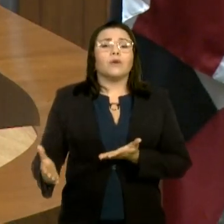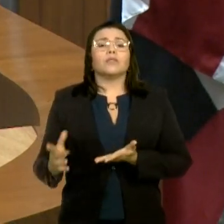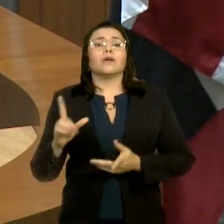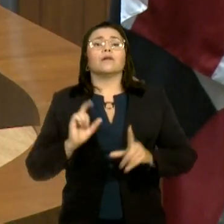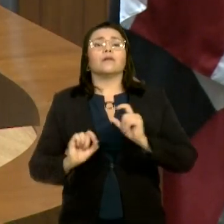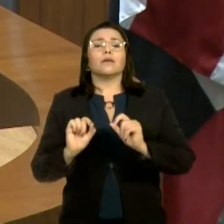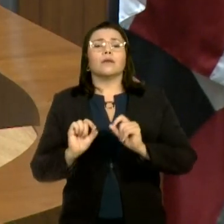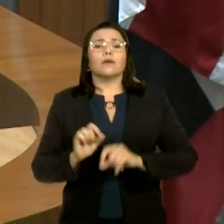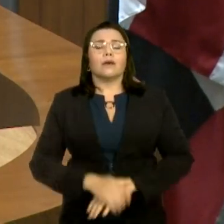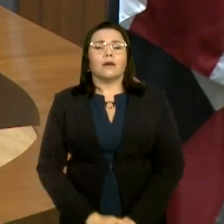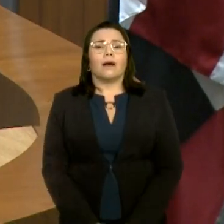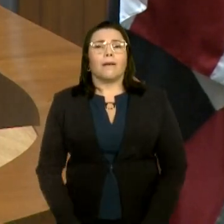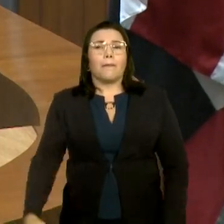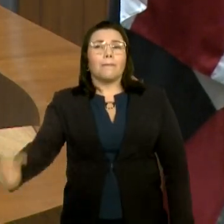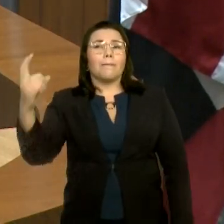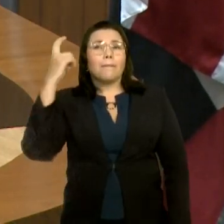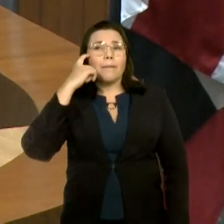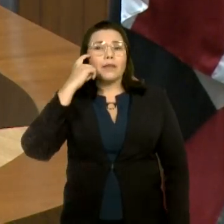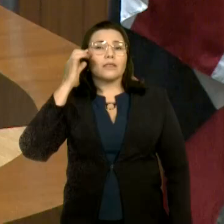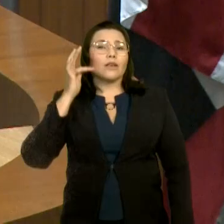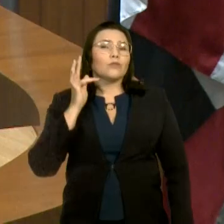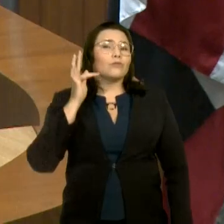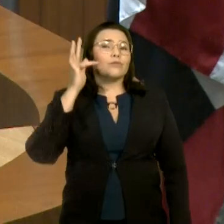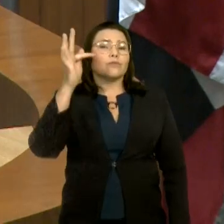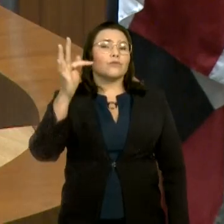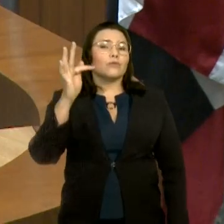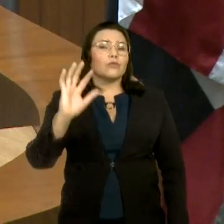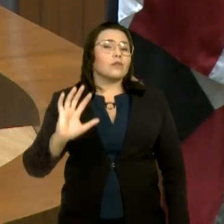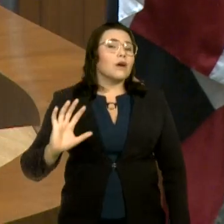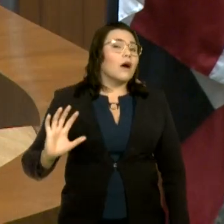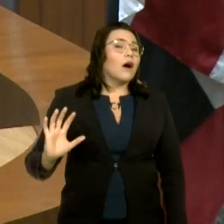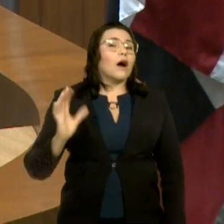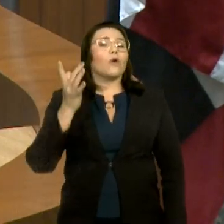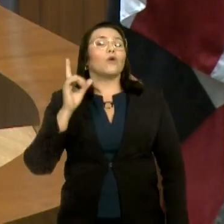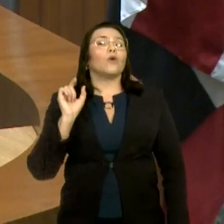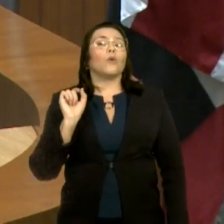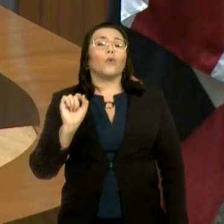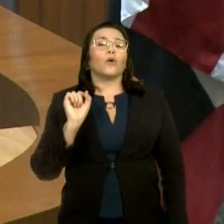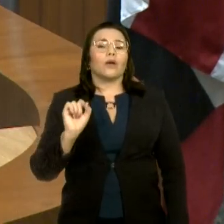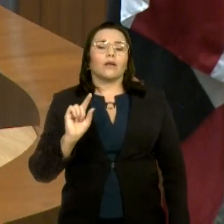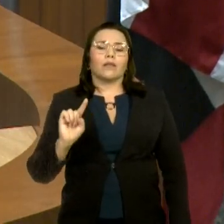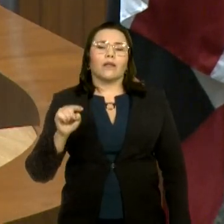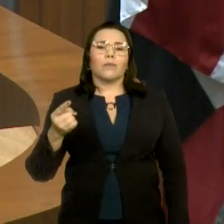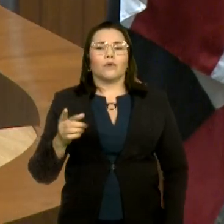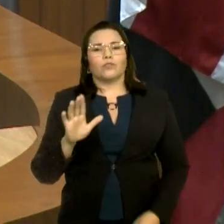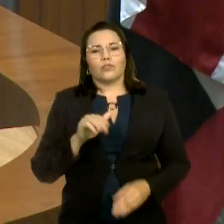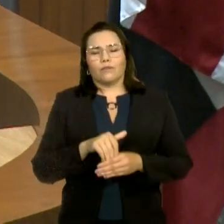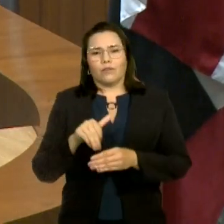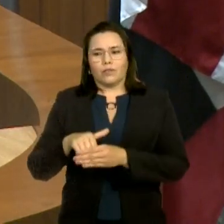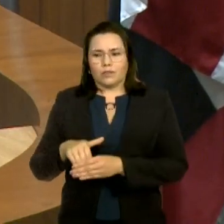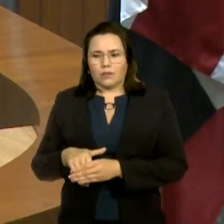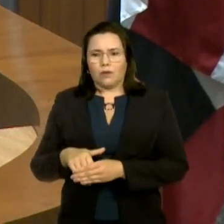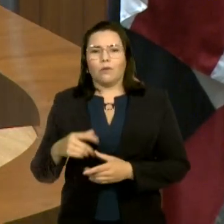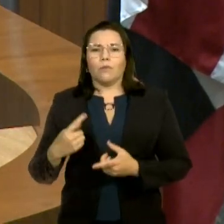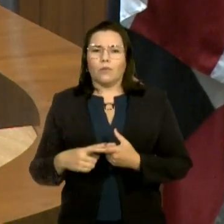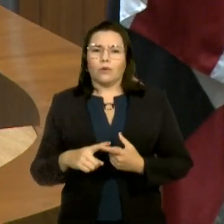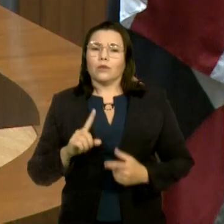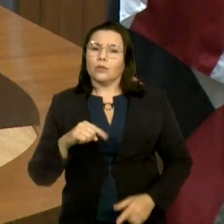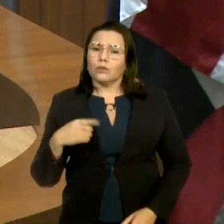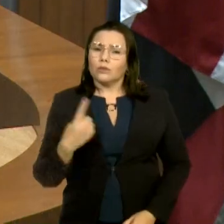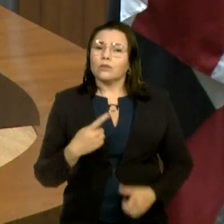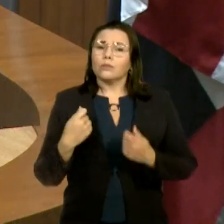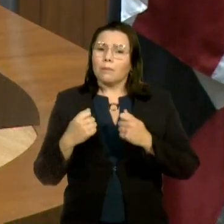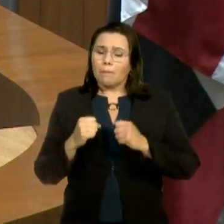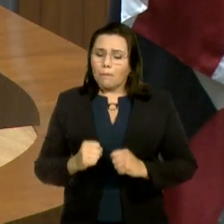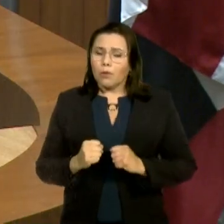projetar o que vai acontecer após as eleições municipais porque elas deixaram muitas lições Inclusive